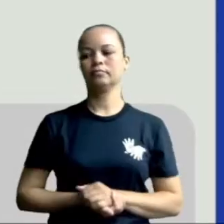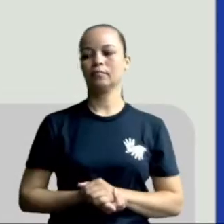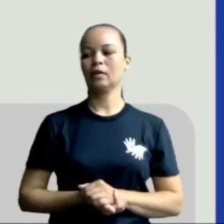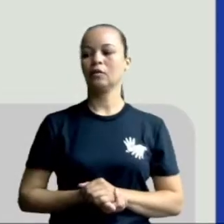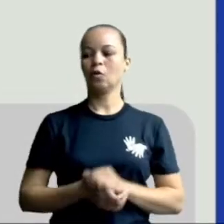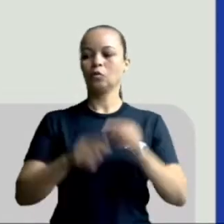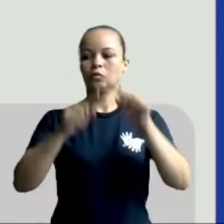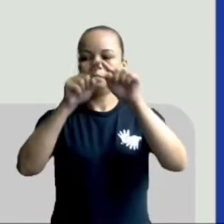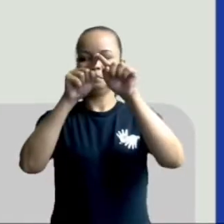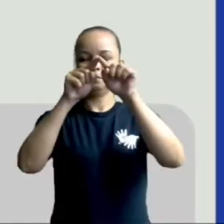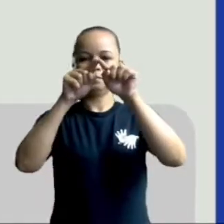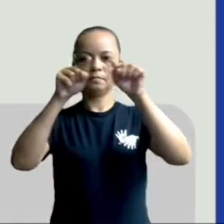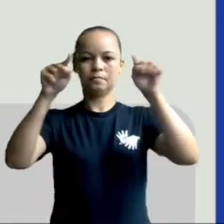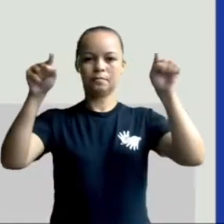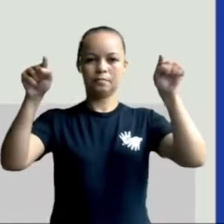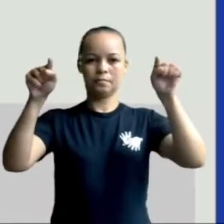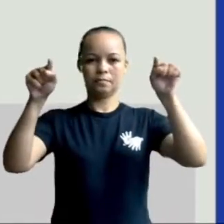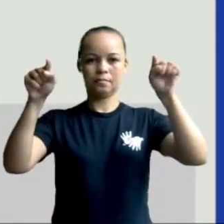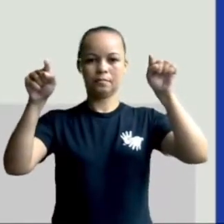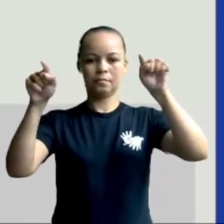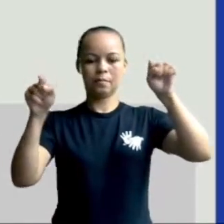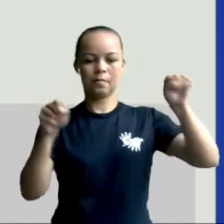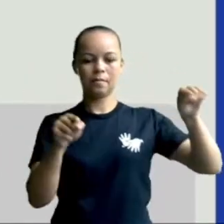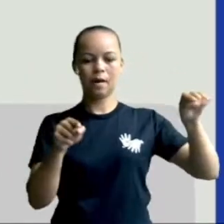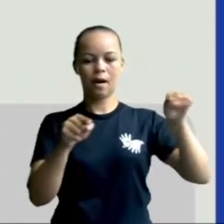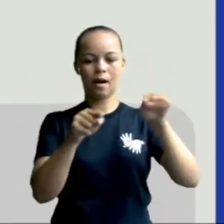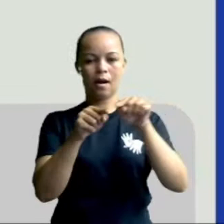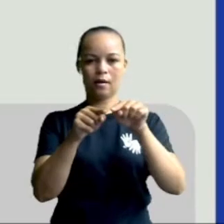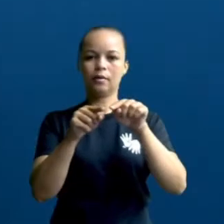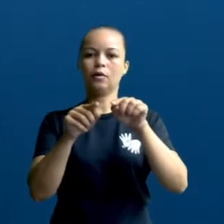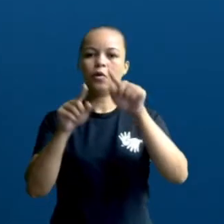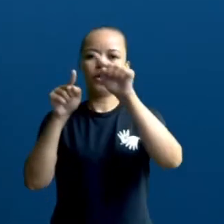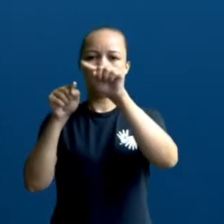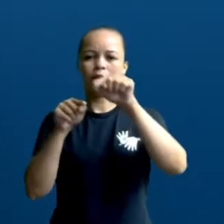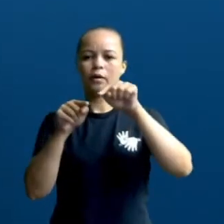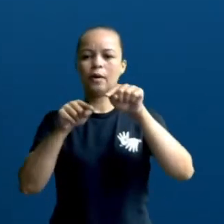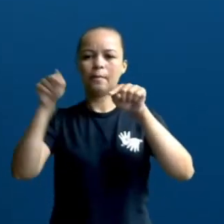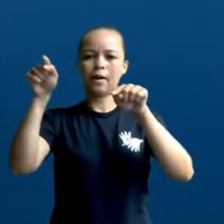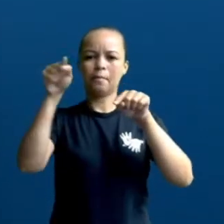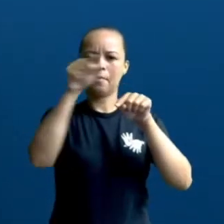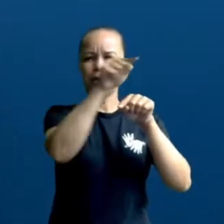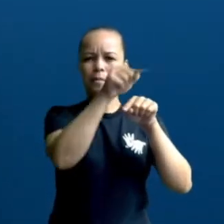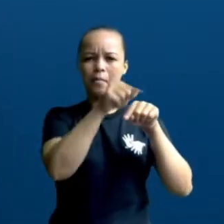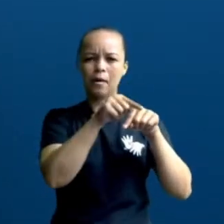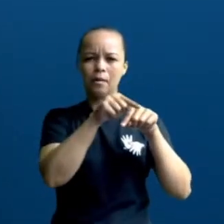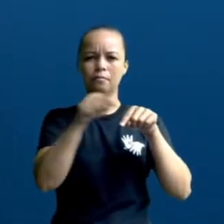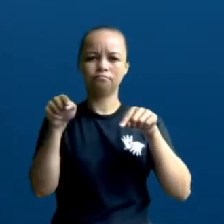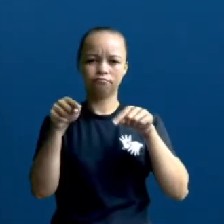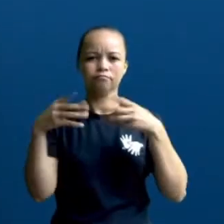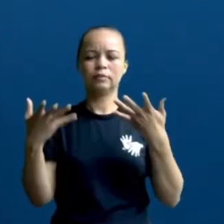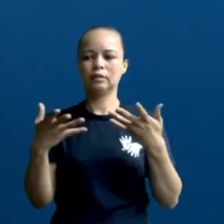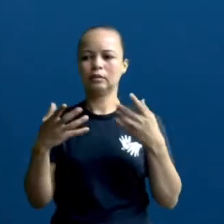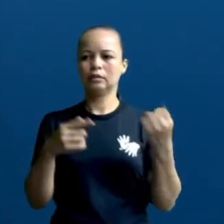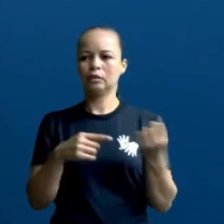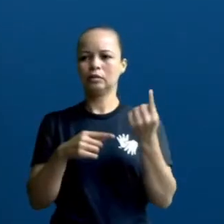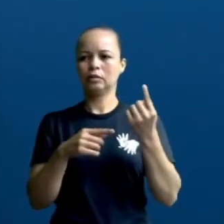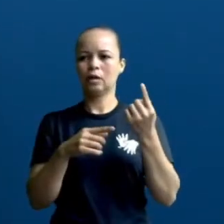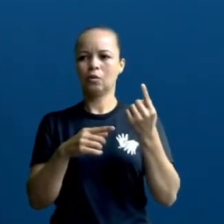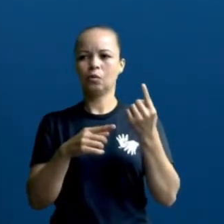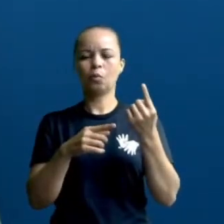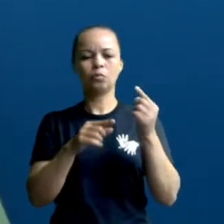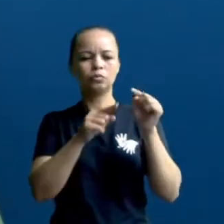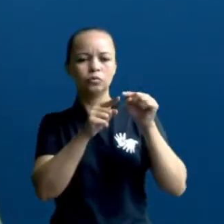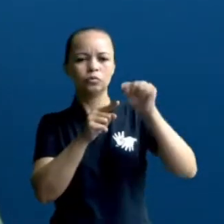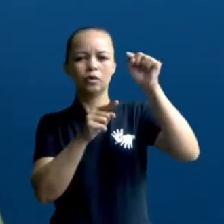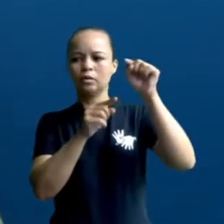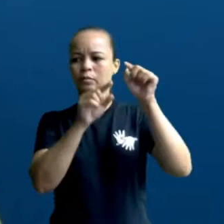paralelogramo. O nosso paralelogramo, ó, tem uma altura aqui, gente. Se eu pegar essa altura aqui, ó, esse pedacinho, forma